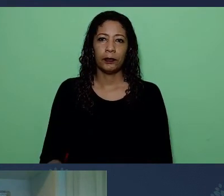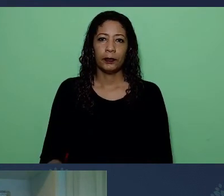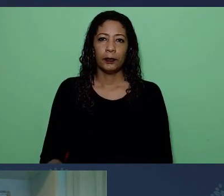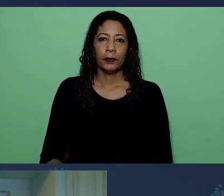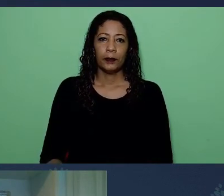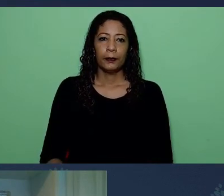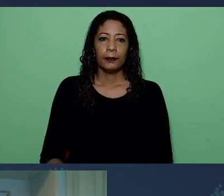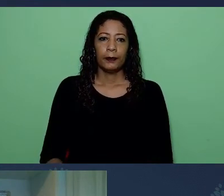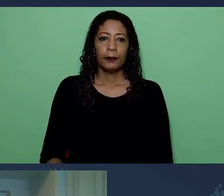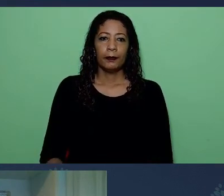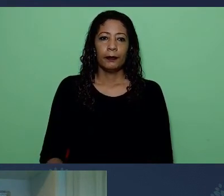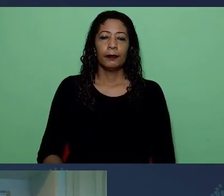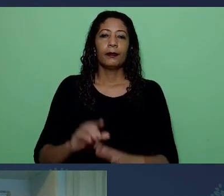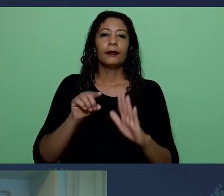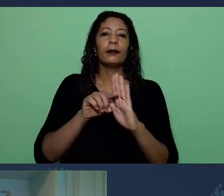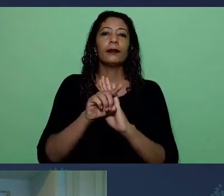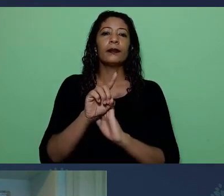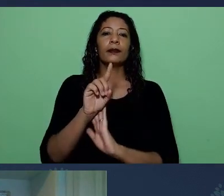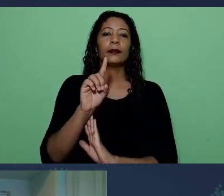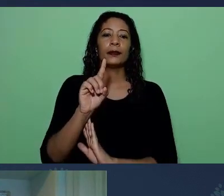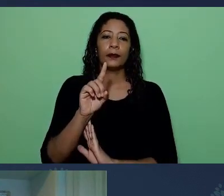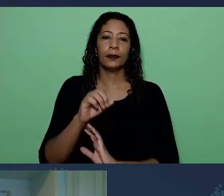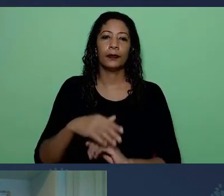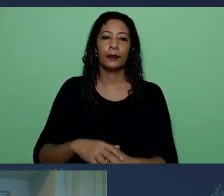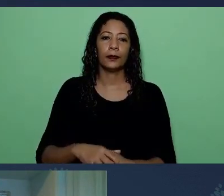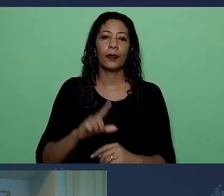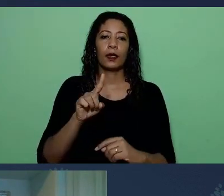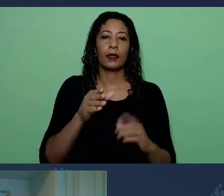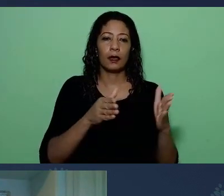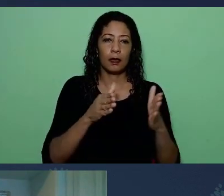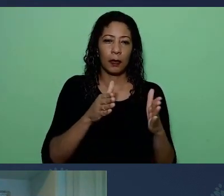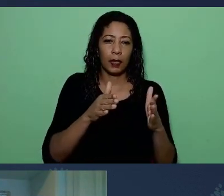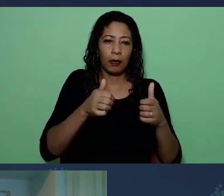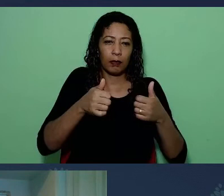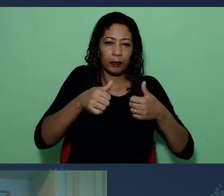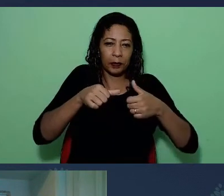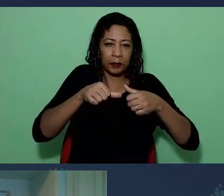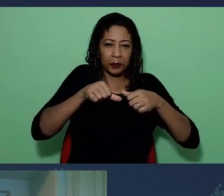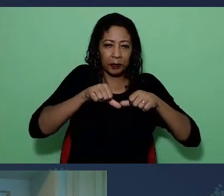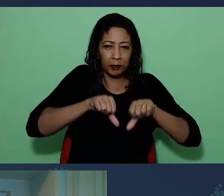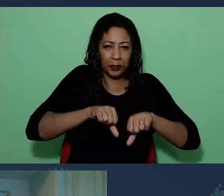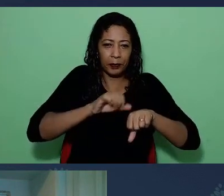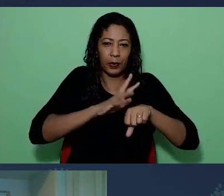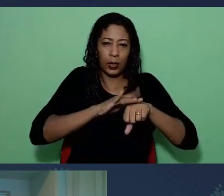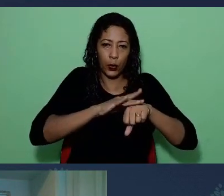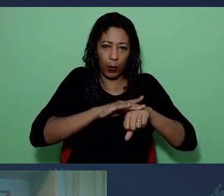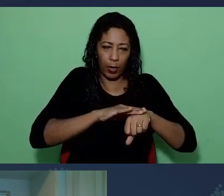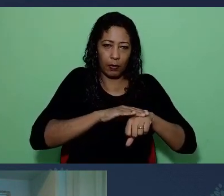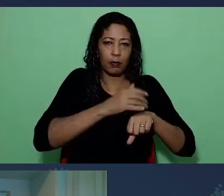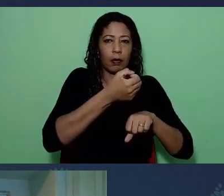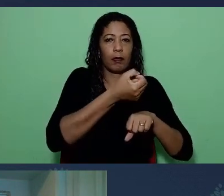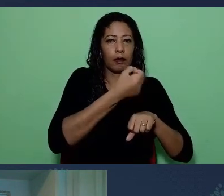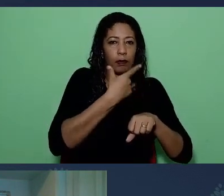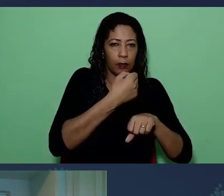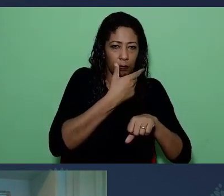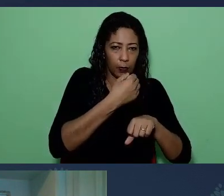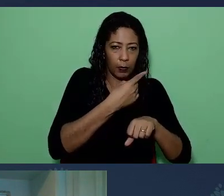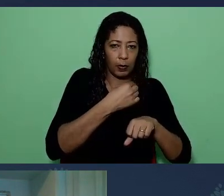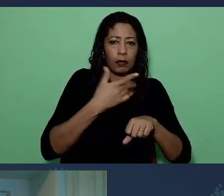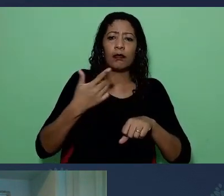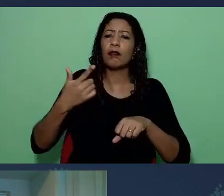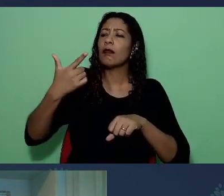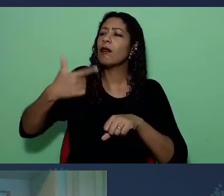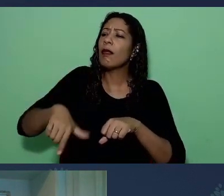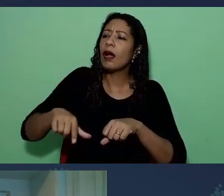A Marcela pergunta: na fase de agudização da doença, além de medicação, o que podemos fazer de exercício